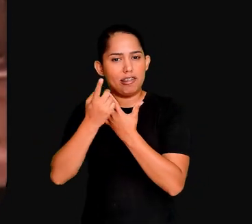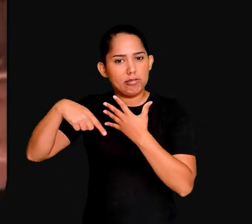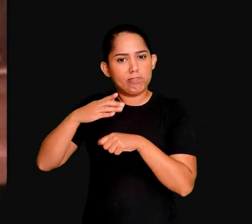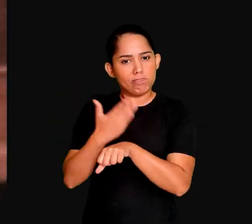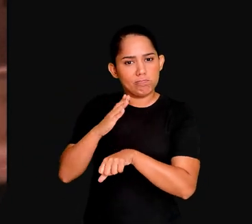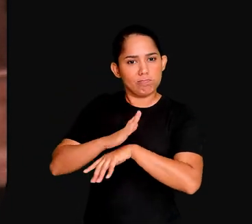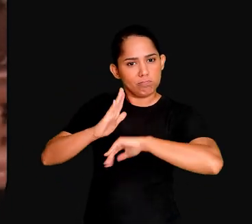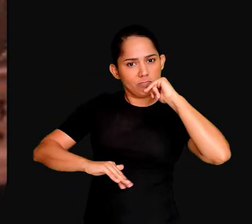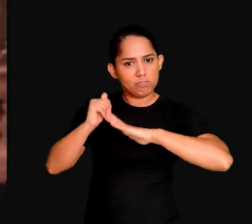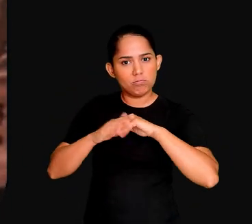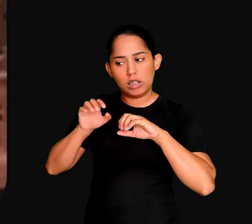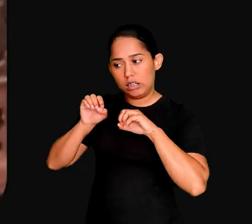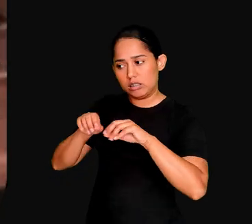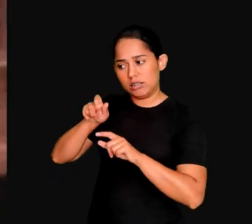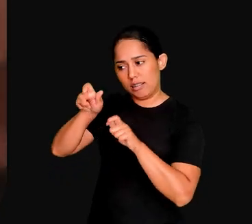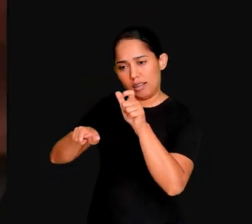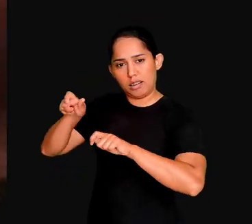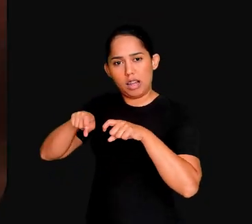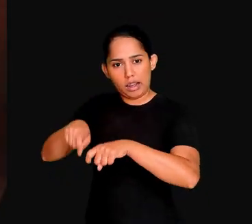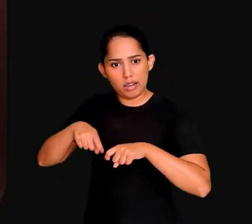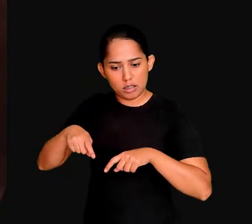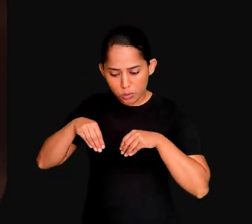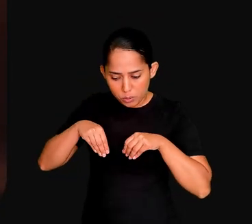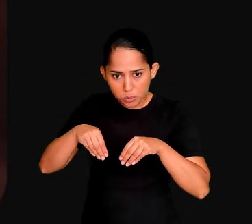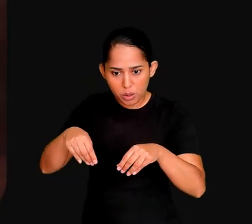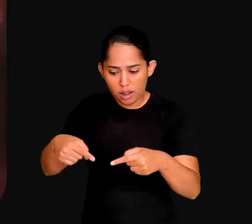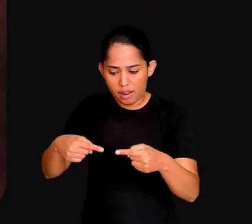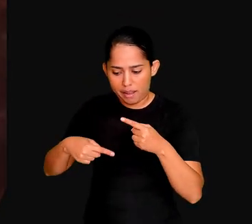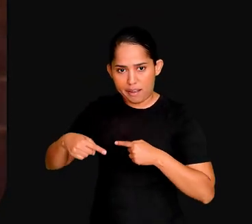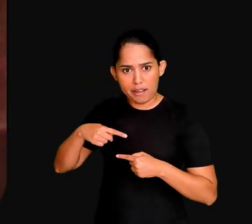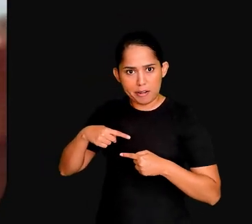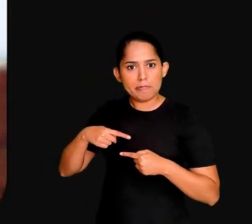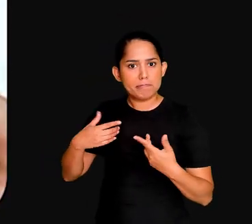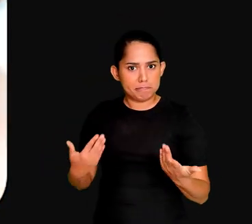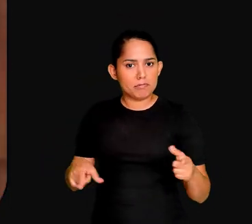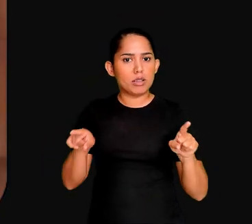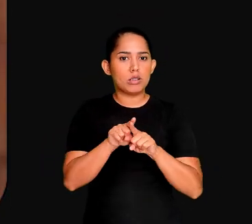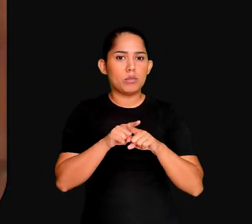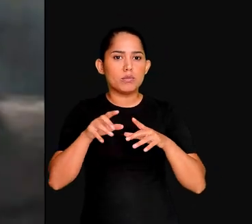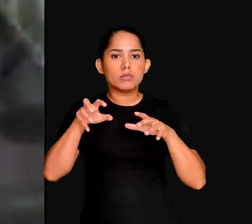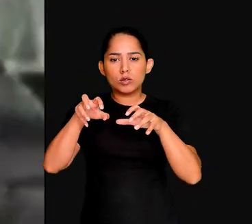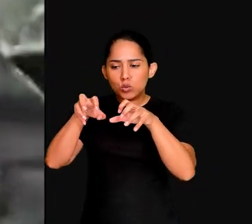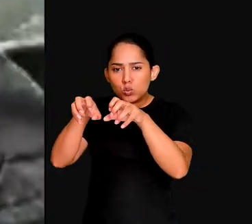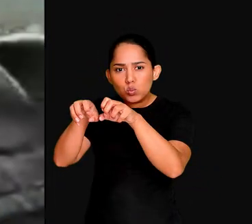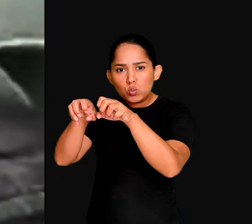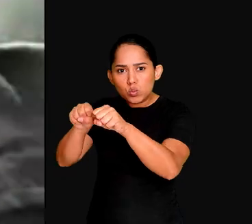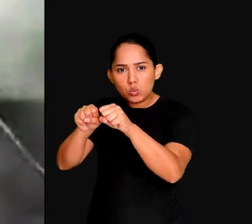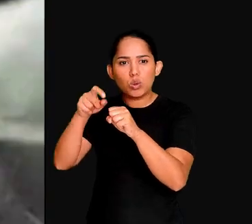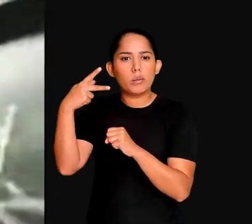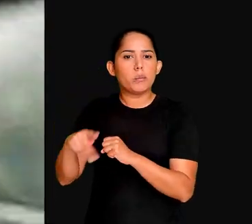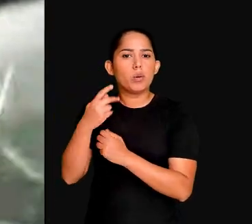E nós, como agrônomos, estamos treinados a ensinar o agricultor a fazer esse caminho involutivo. Então,